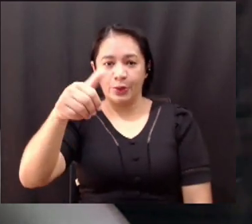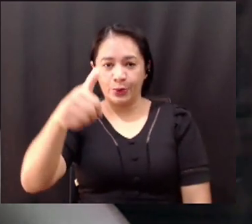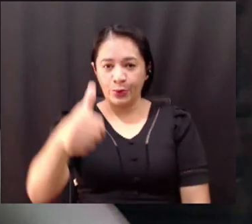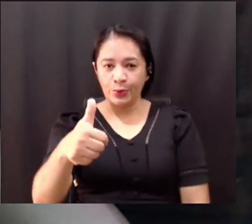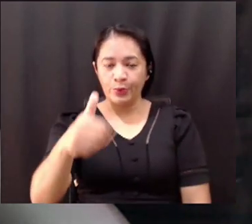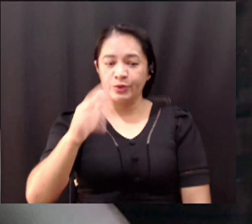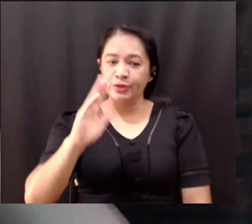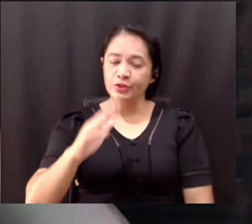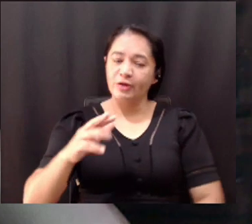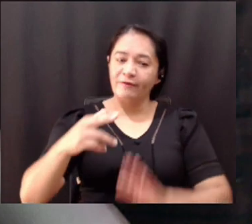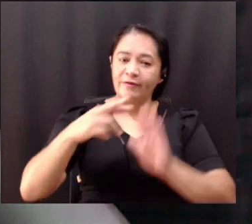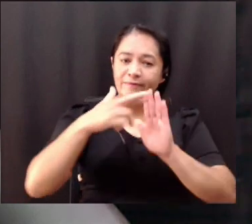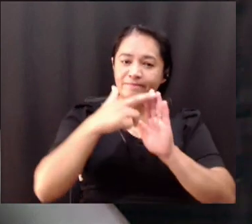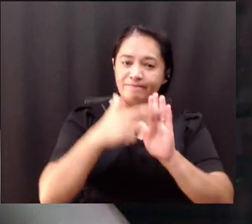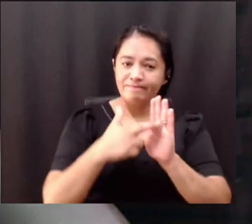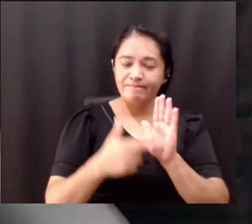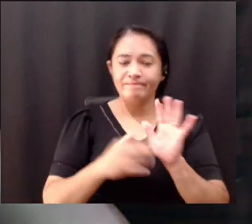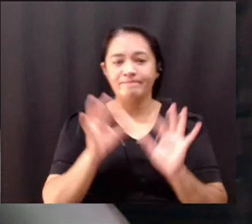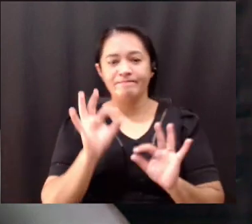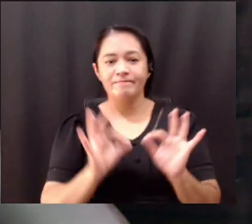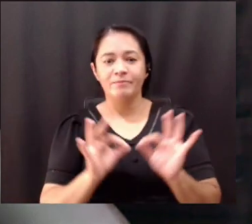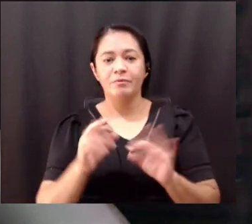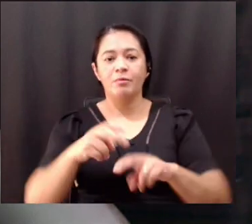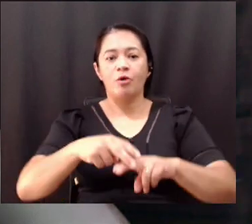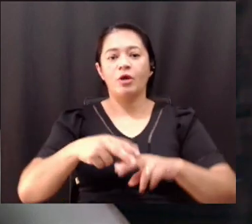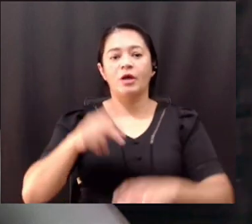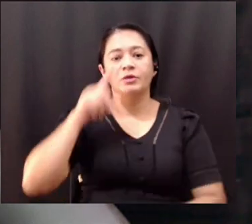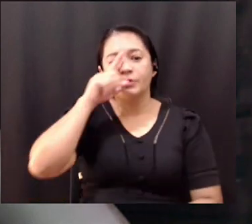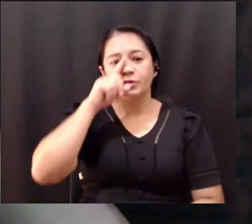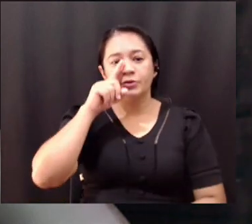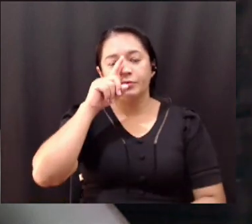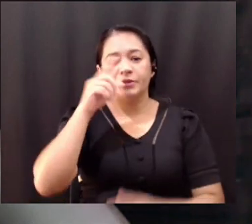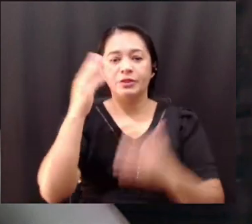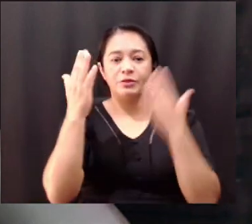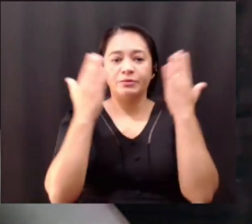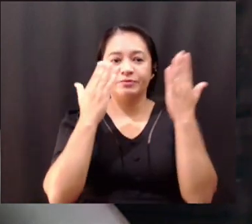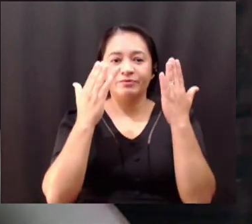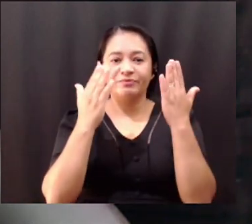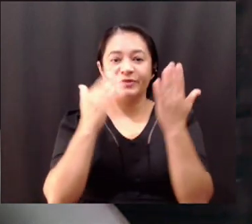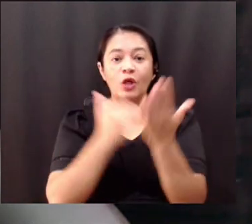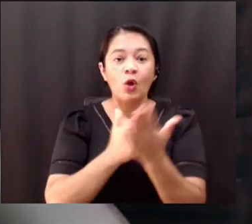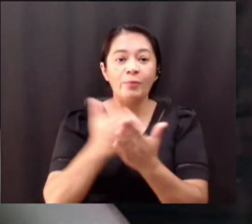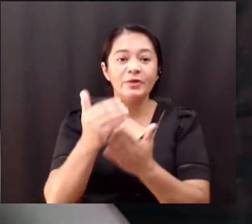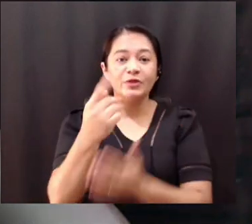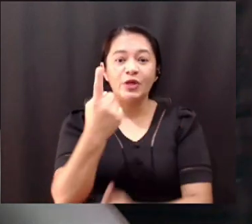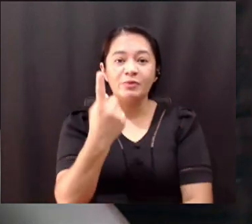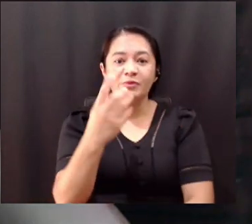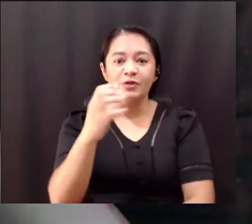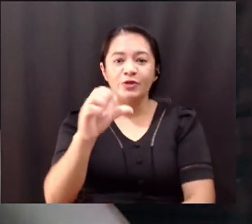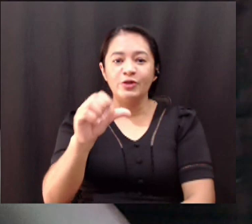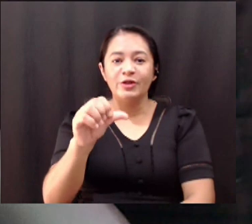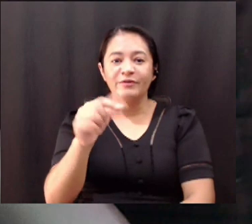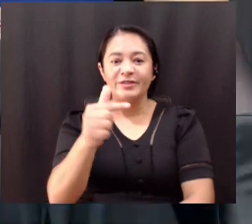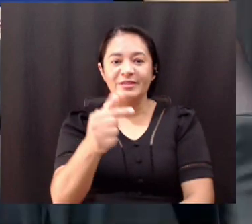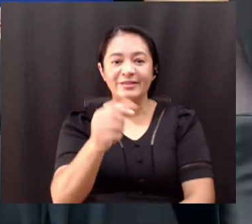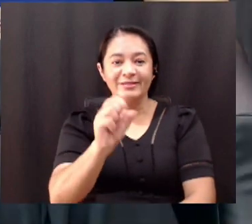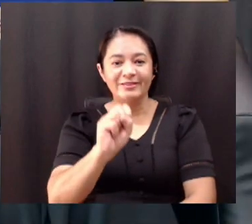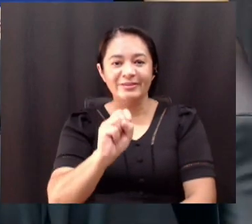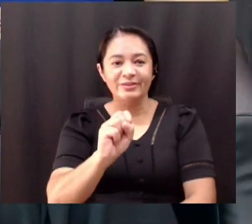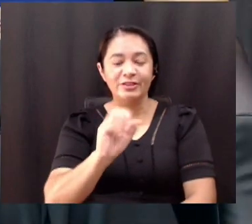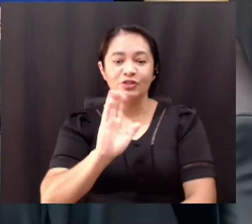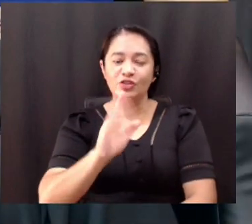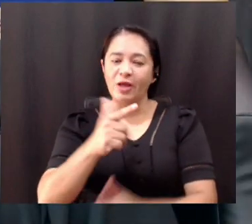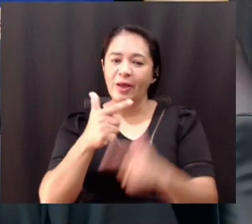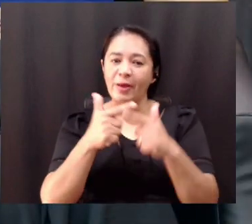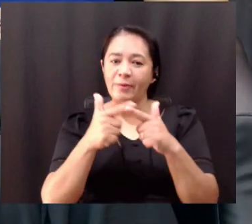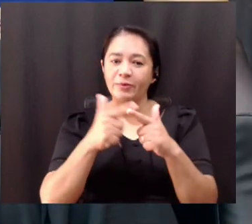risco psicossocial, ela nasceu em 78, né. Então isso são problemas que a gente identifica há